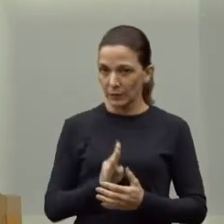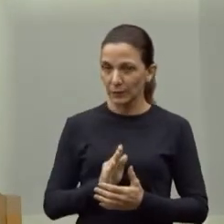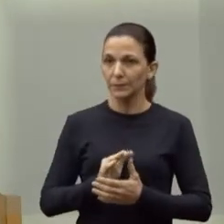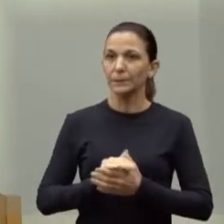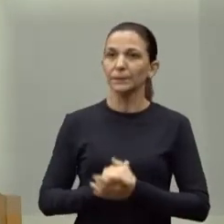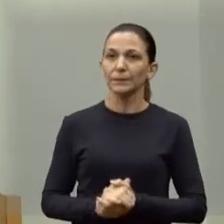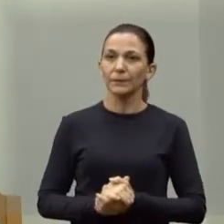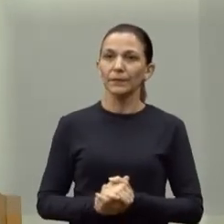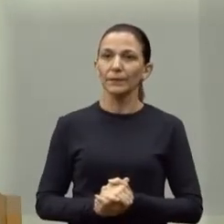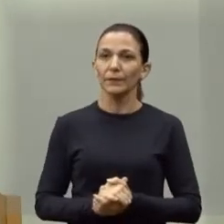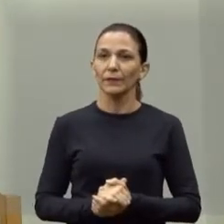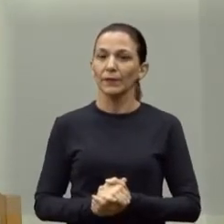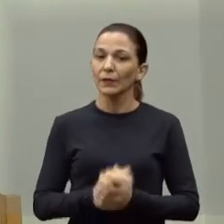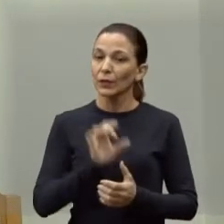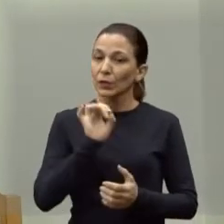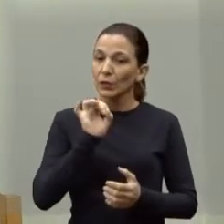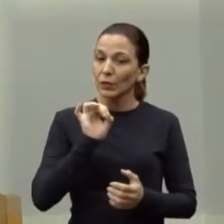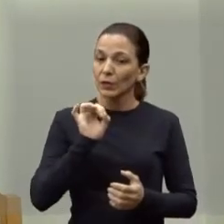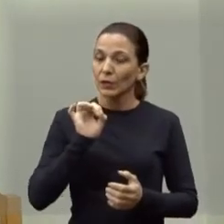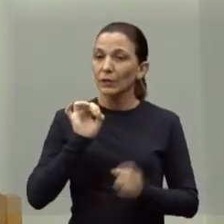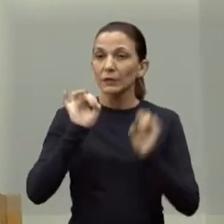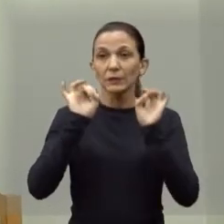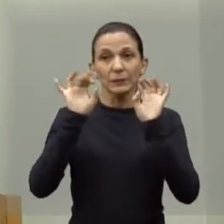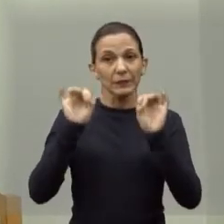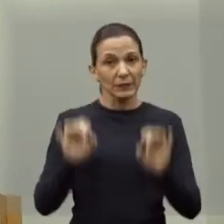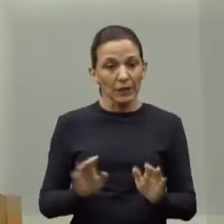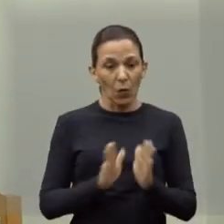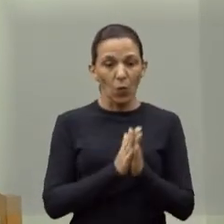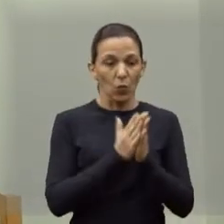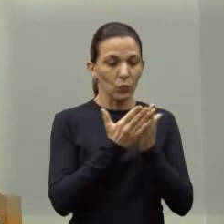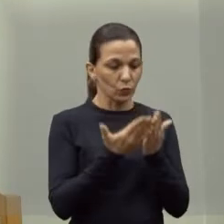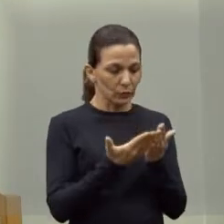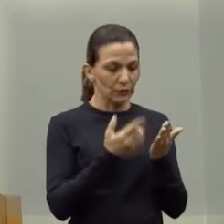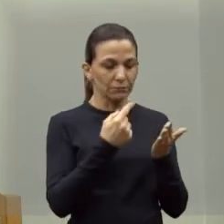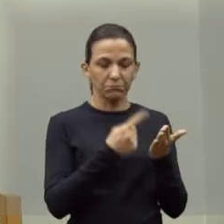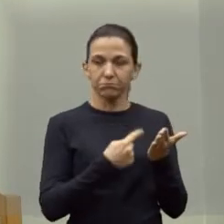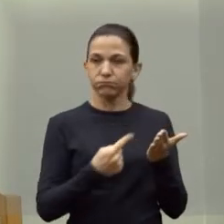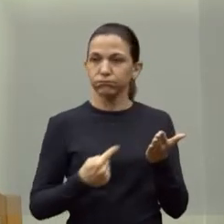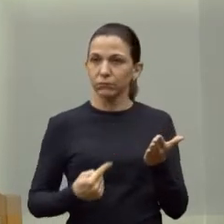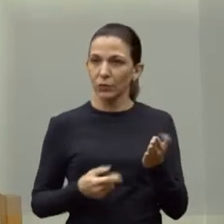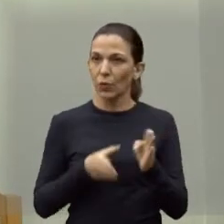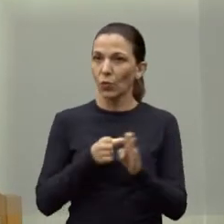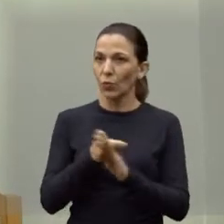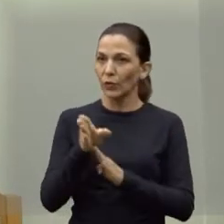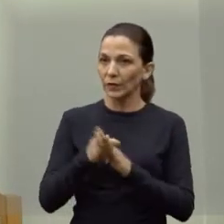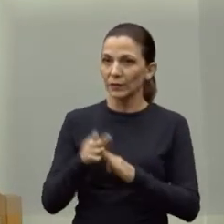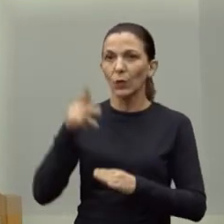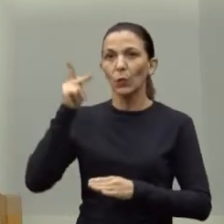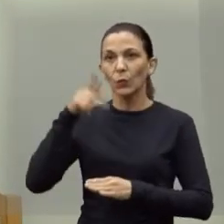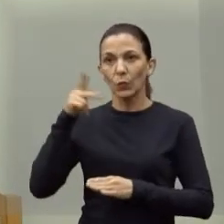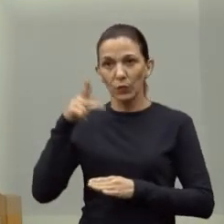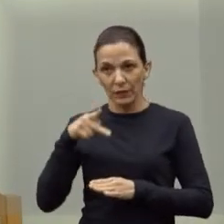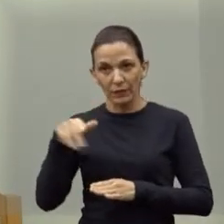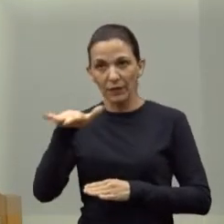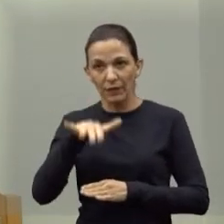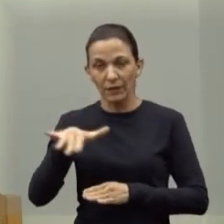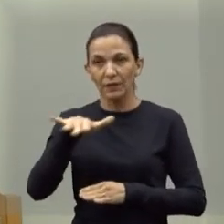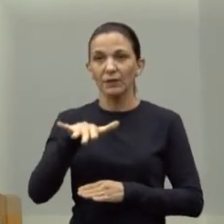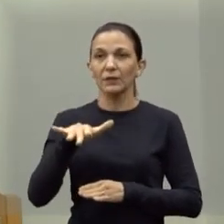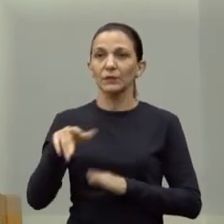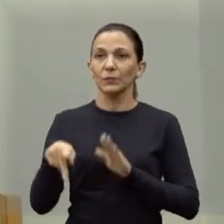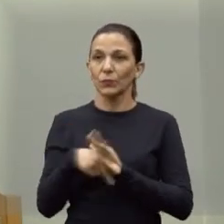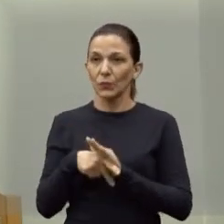é importante para cada um de nós então hoje como eu falei aqui quero falar sobre a cartilha de orientação política feita pela conferência nacional